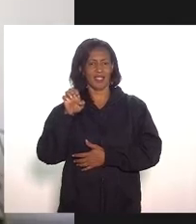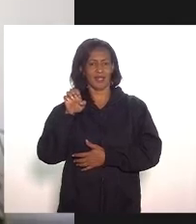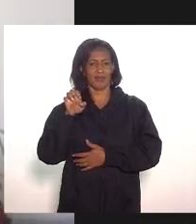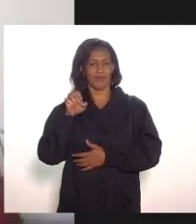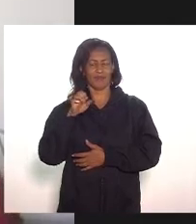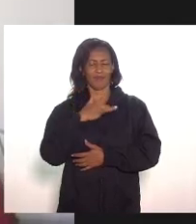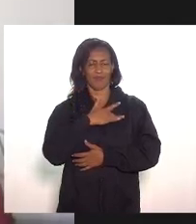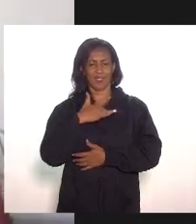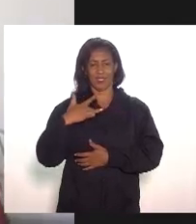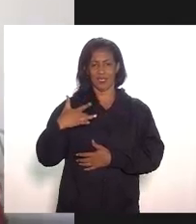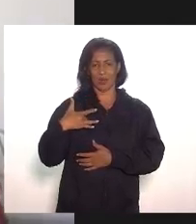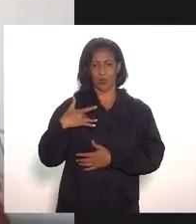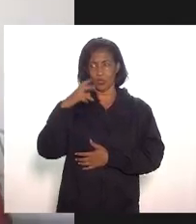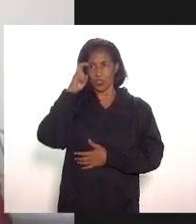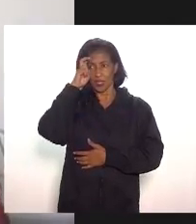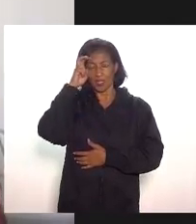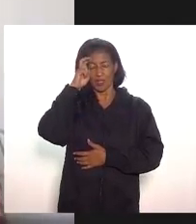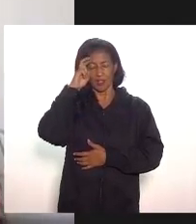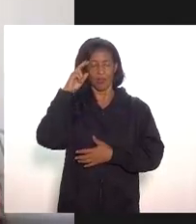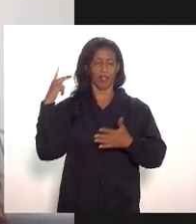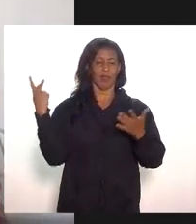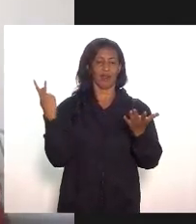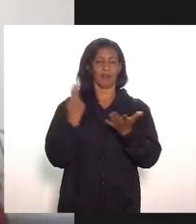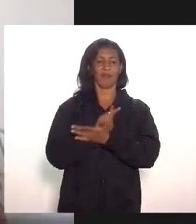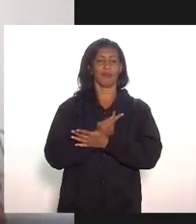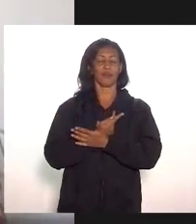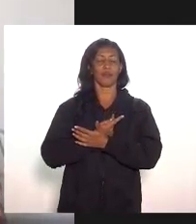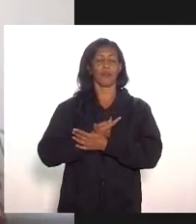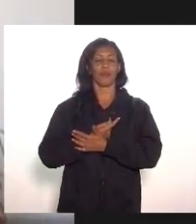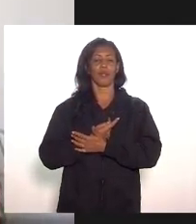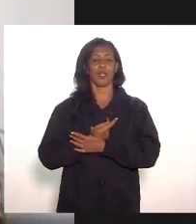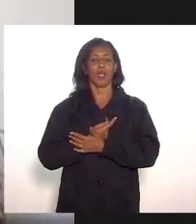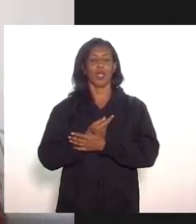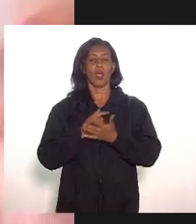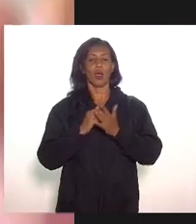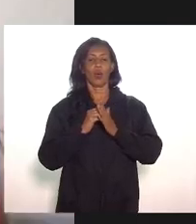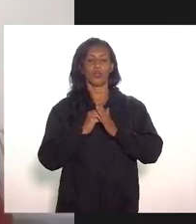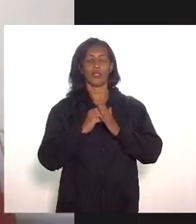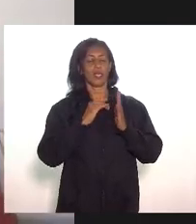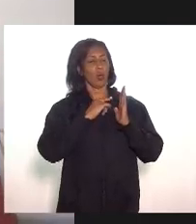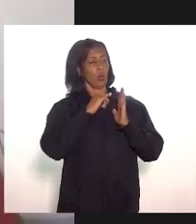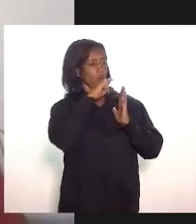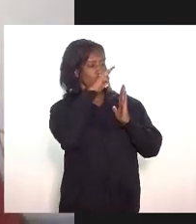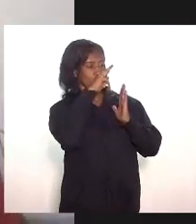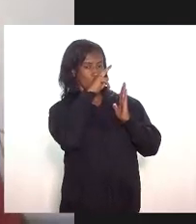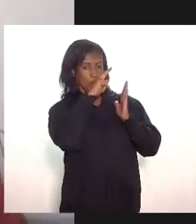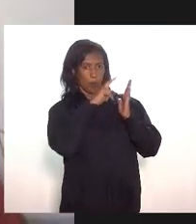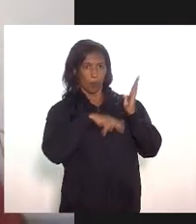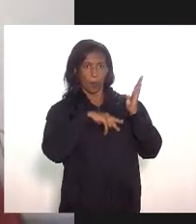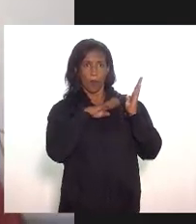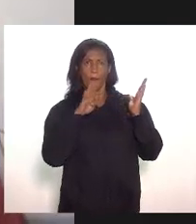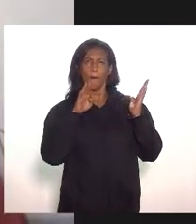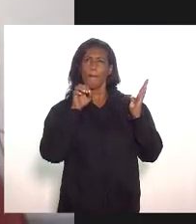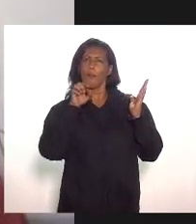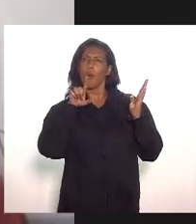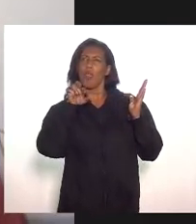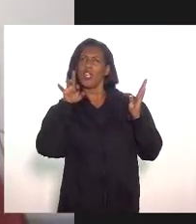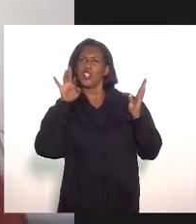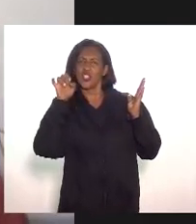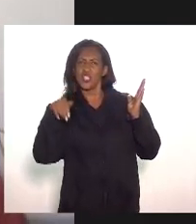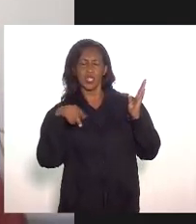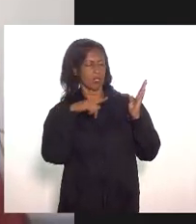houve o lançamento do boletim epidemiológico do Rio de Janeiro e a